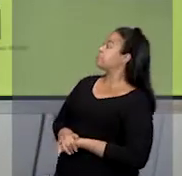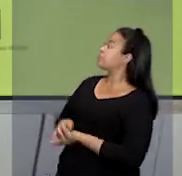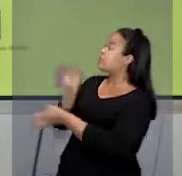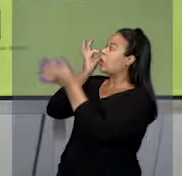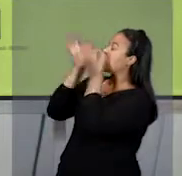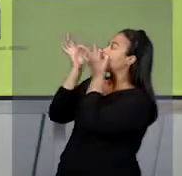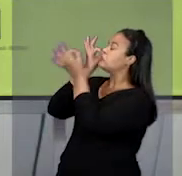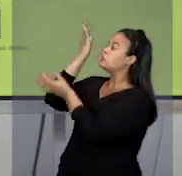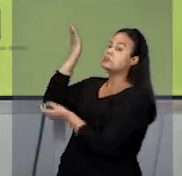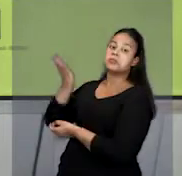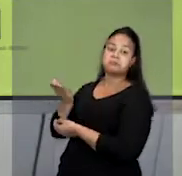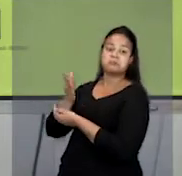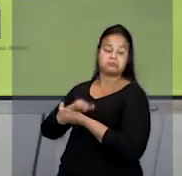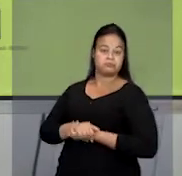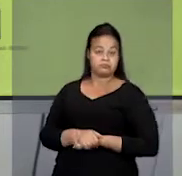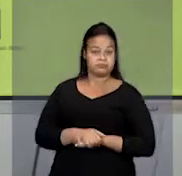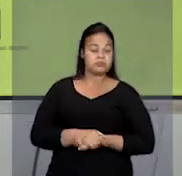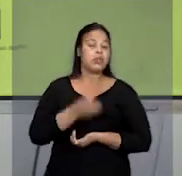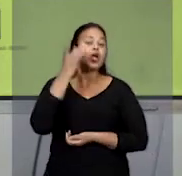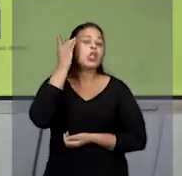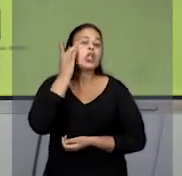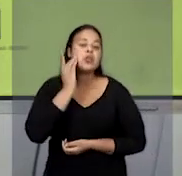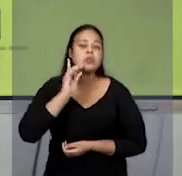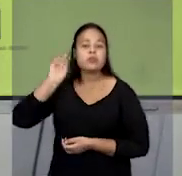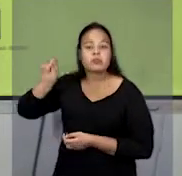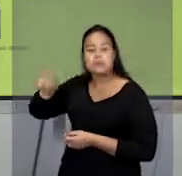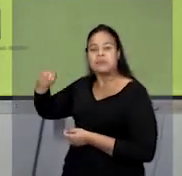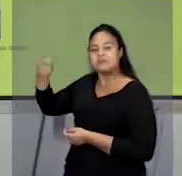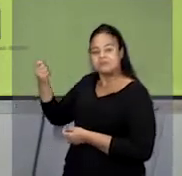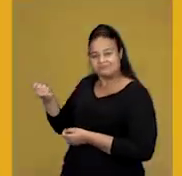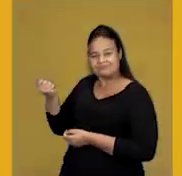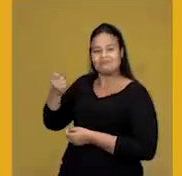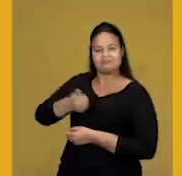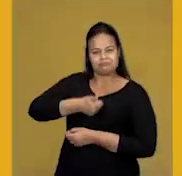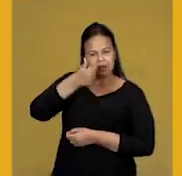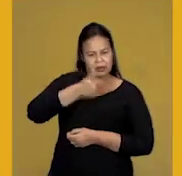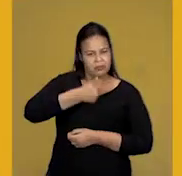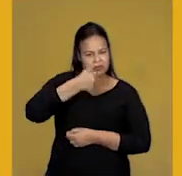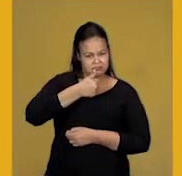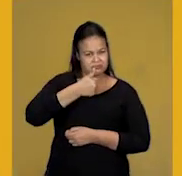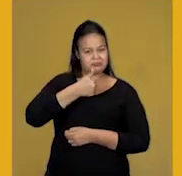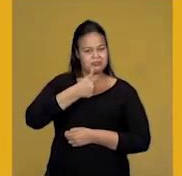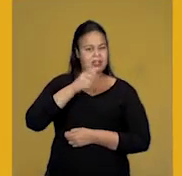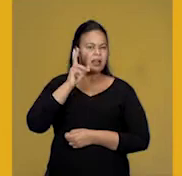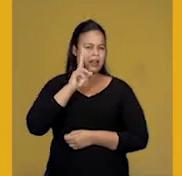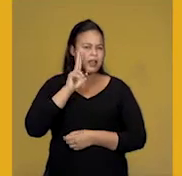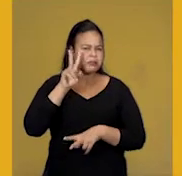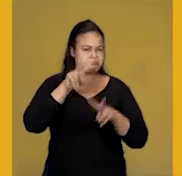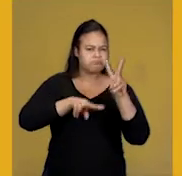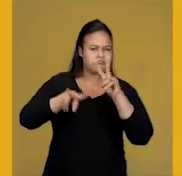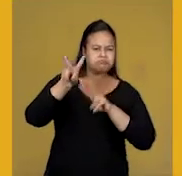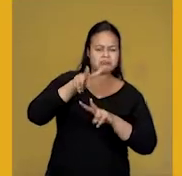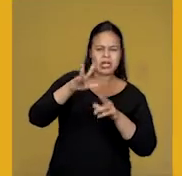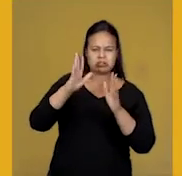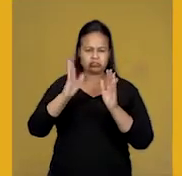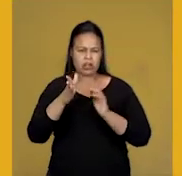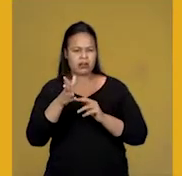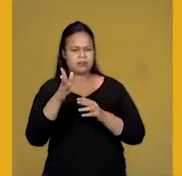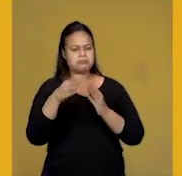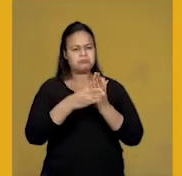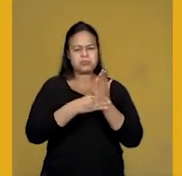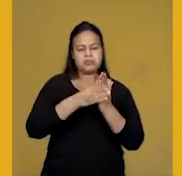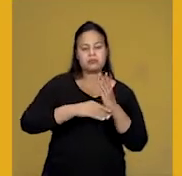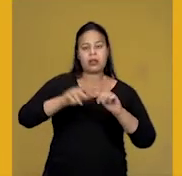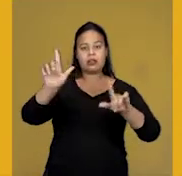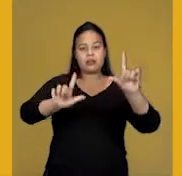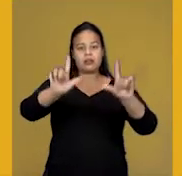Observe essa imagem aqui, essa é a imagem de Dom Pedro I. Ela é clássica, você já deve ter visto ela em vários lugares, em livros, até mesmo